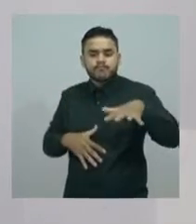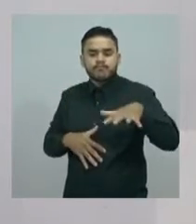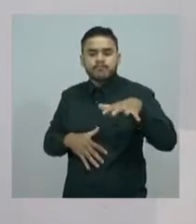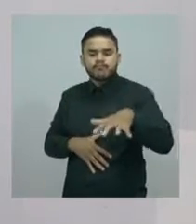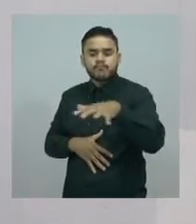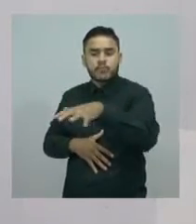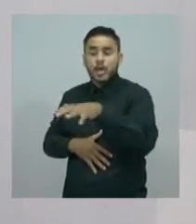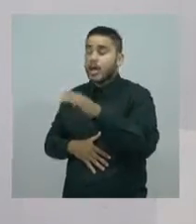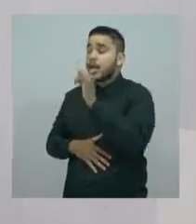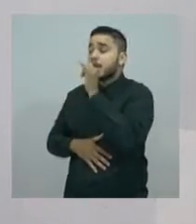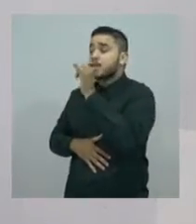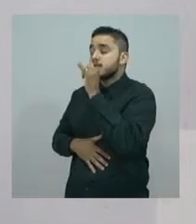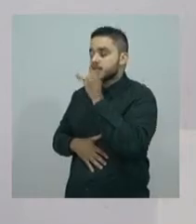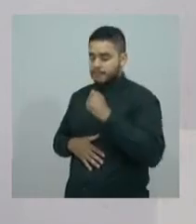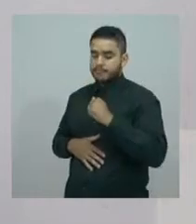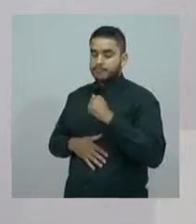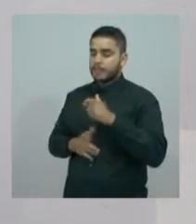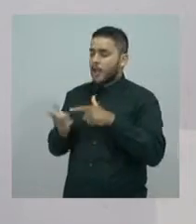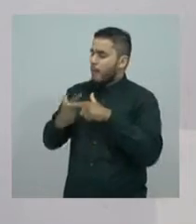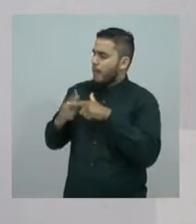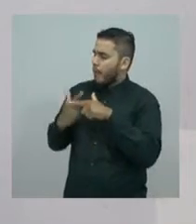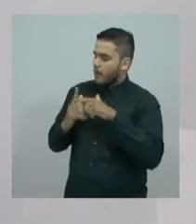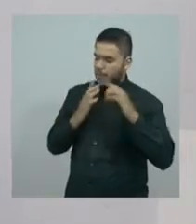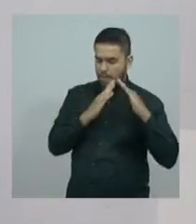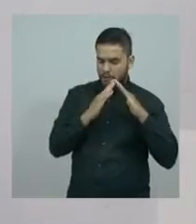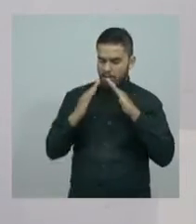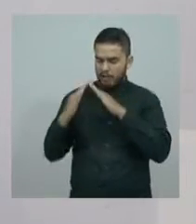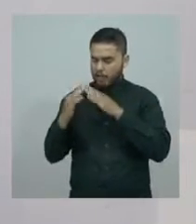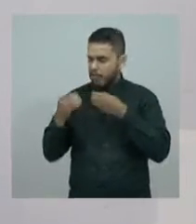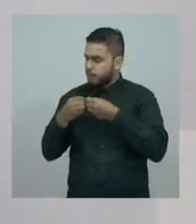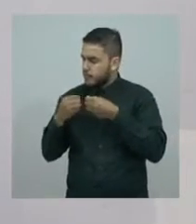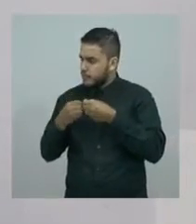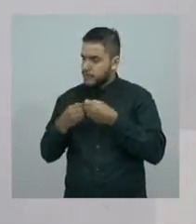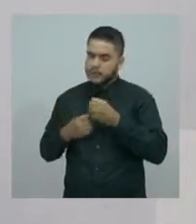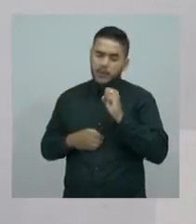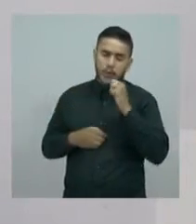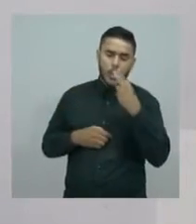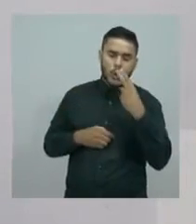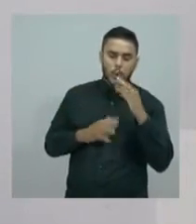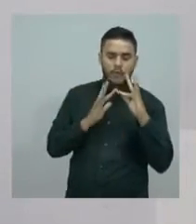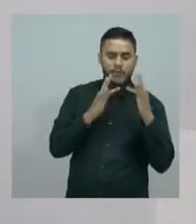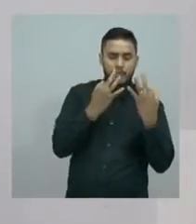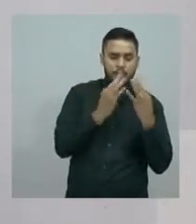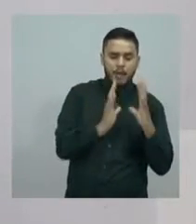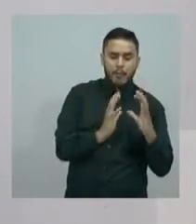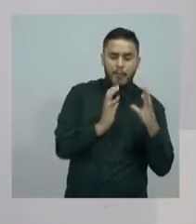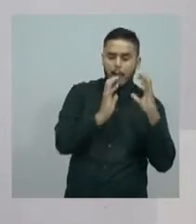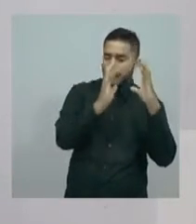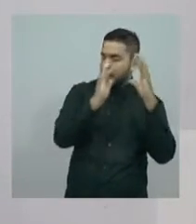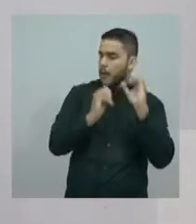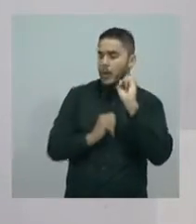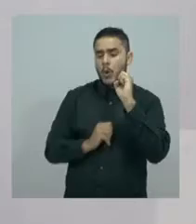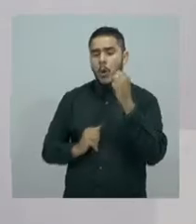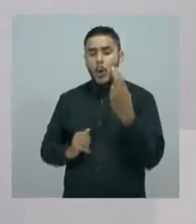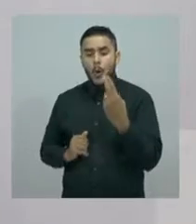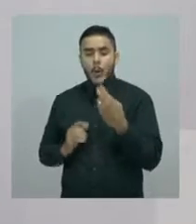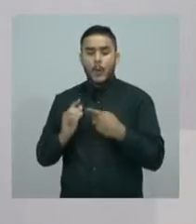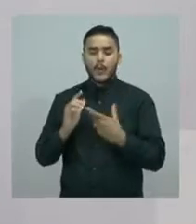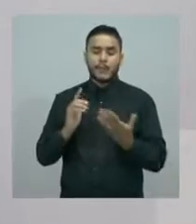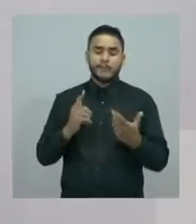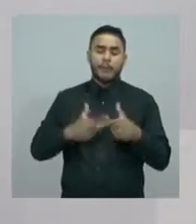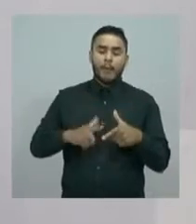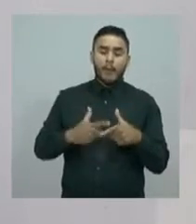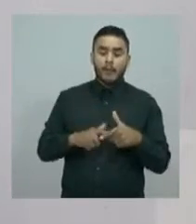esses pequenos conflitos que podem se transformar em homicídios, é bem melhor prevenir do que depois ir